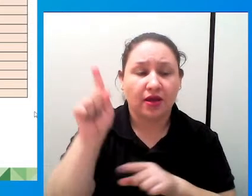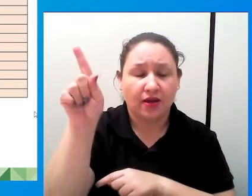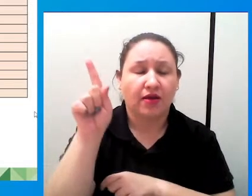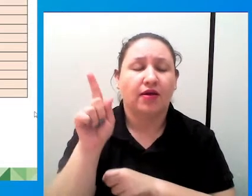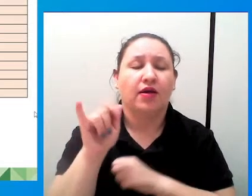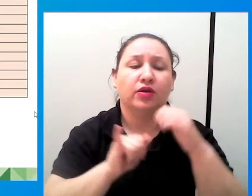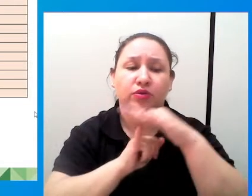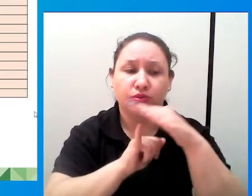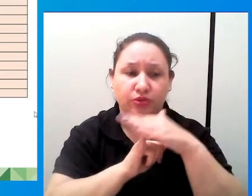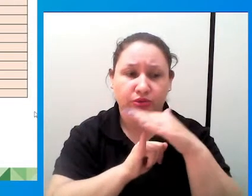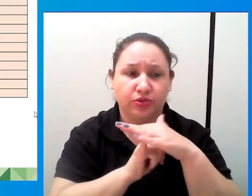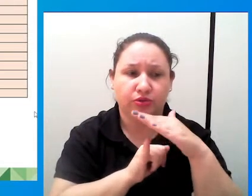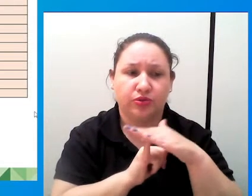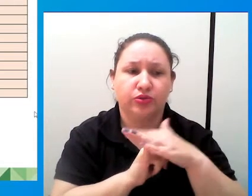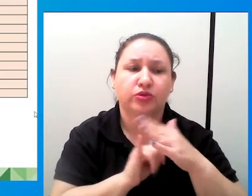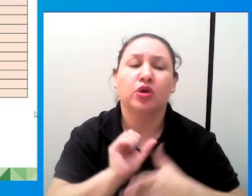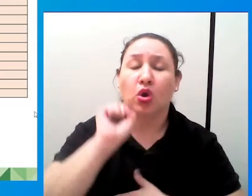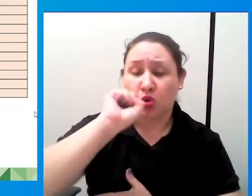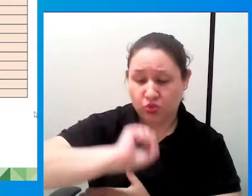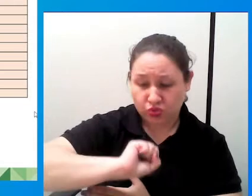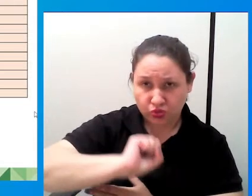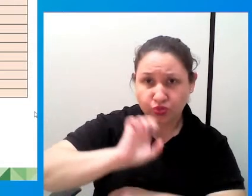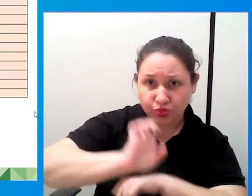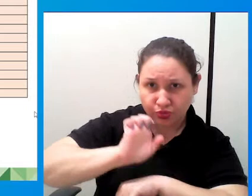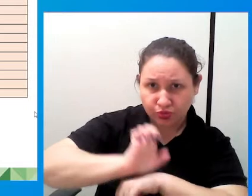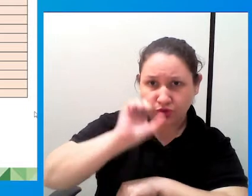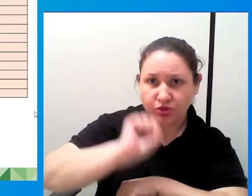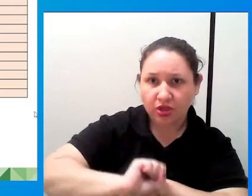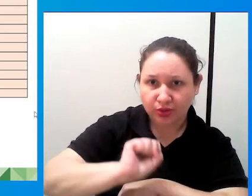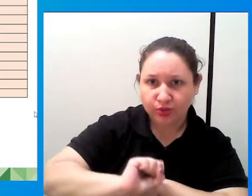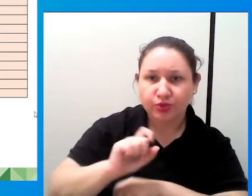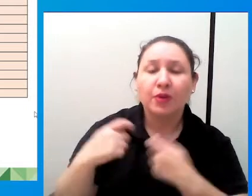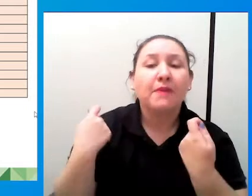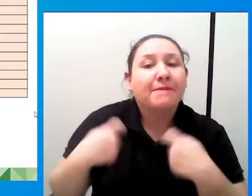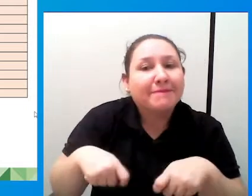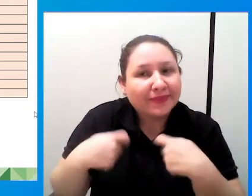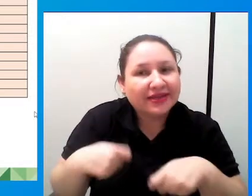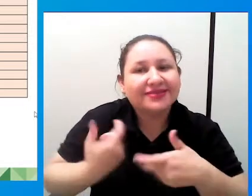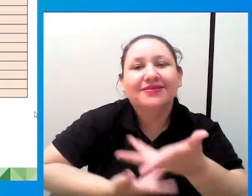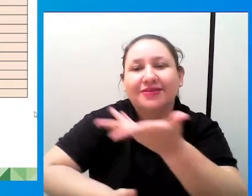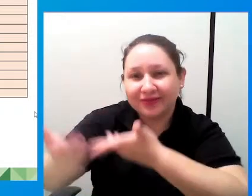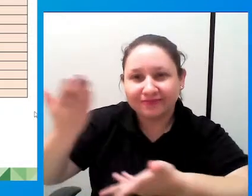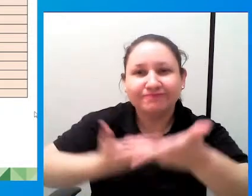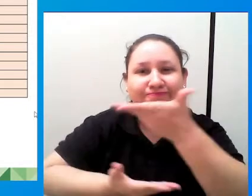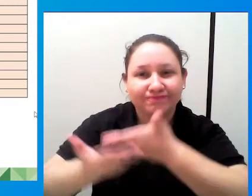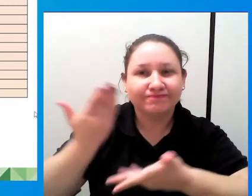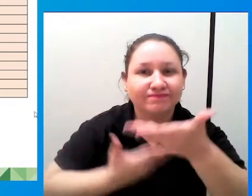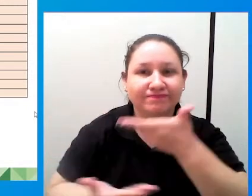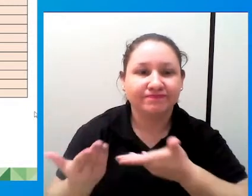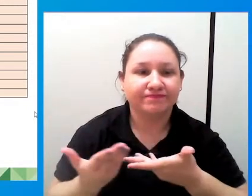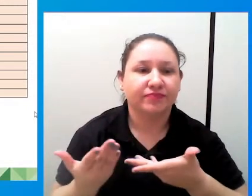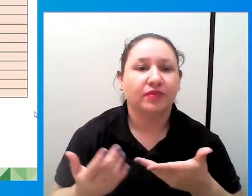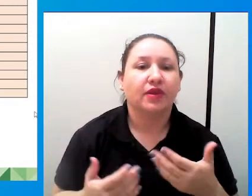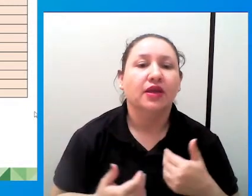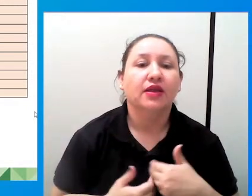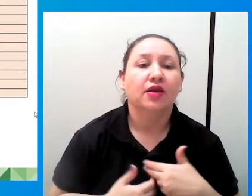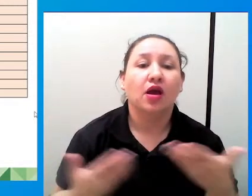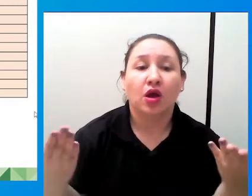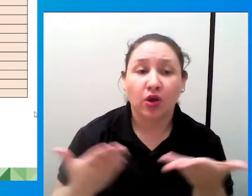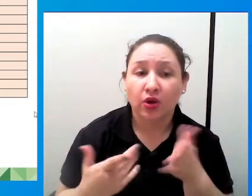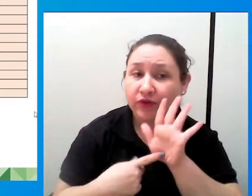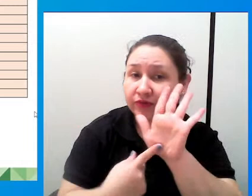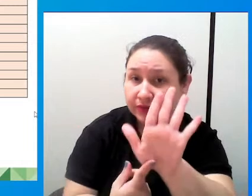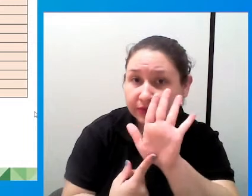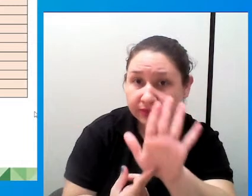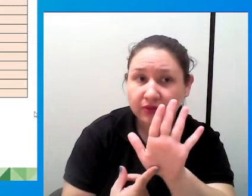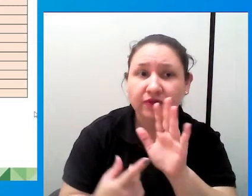que eles pudessem tentar encontrar caminhos possíveis. Isso funcionou muito bem. Então, aqui é para vocês terem a percepção